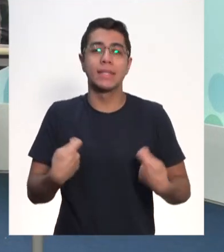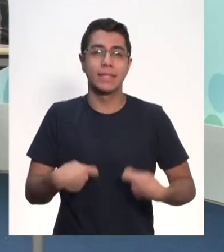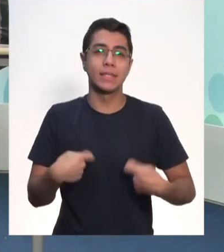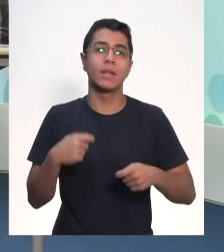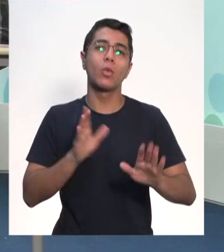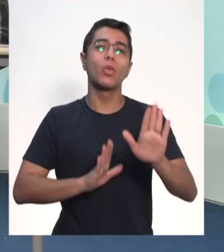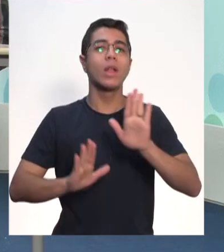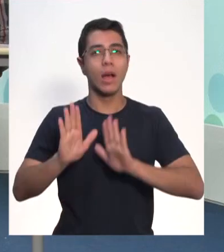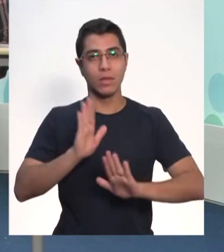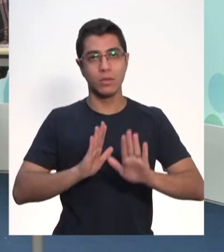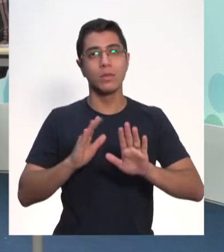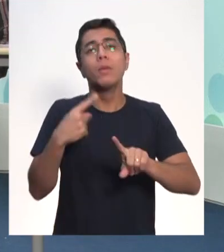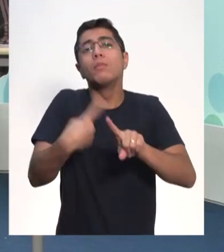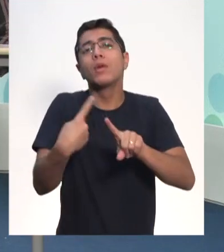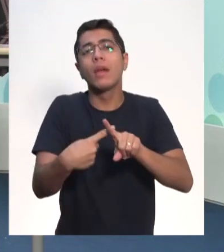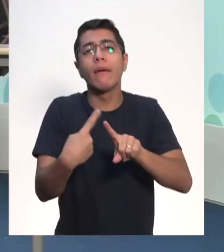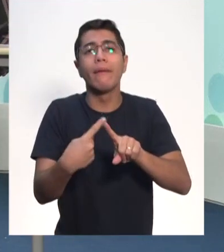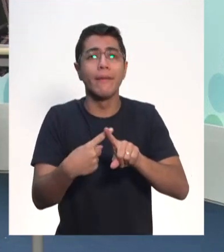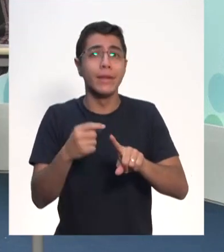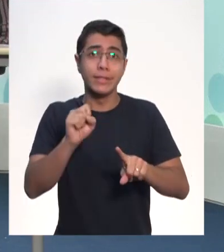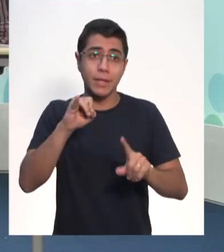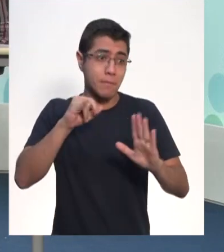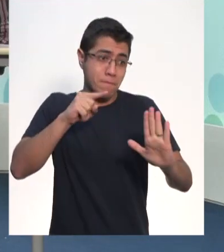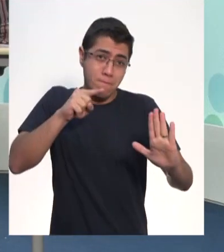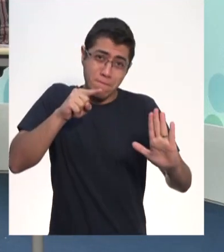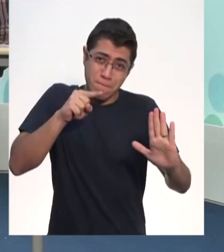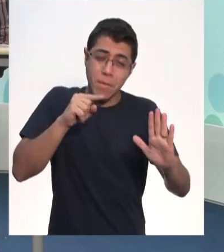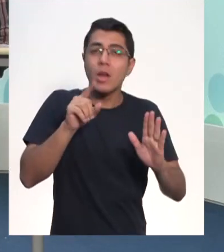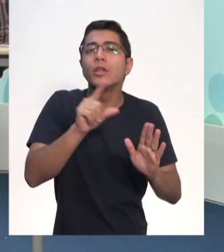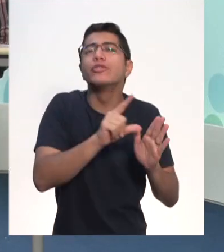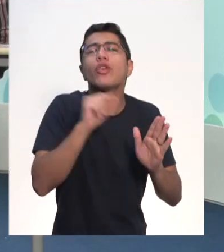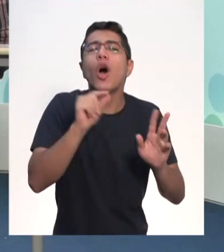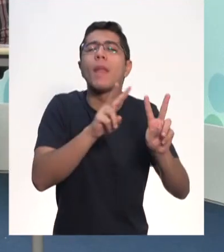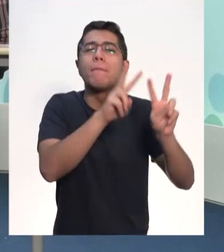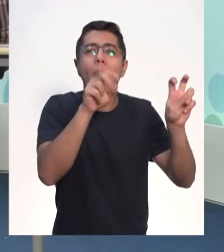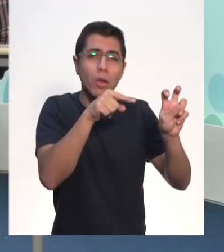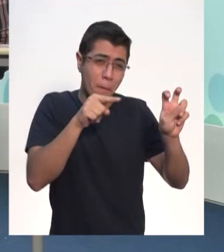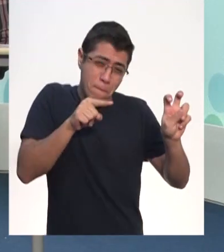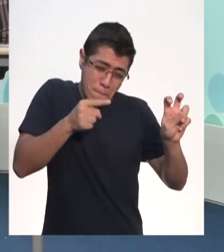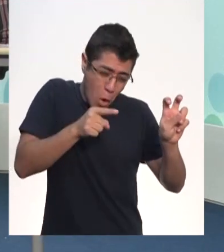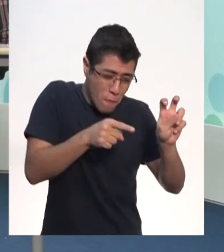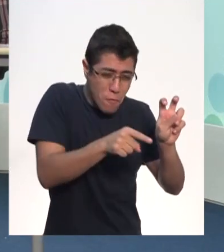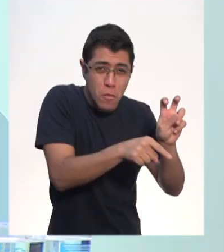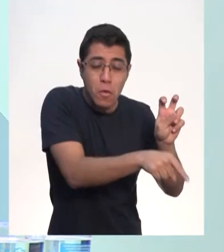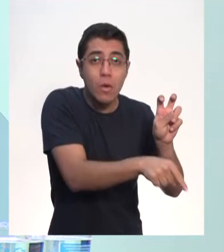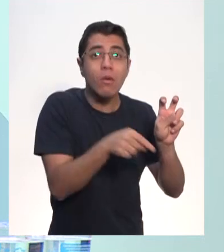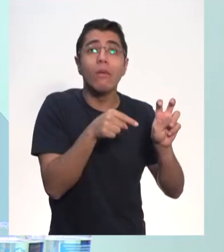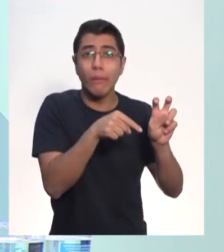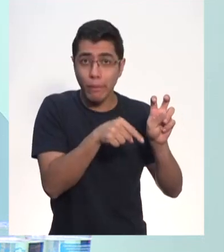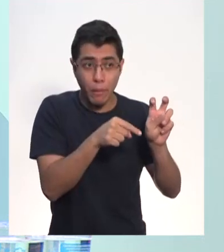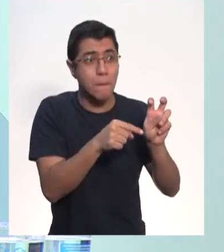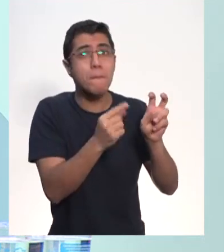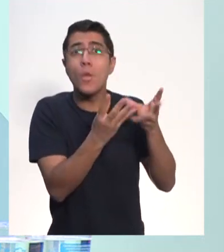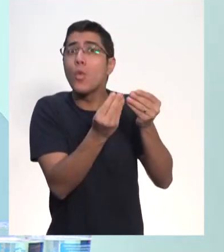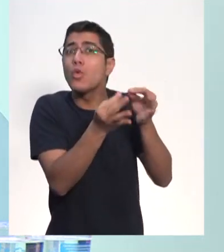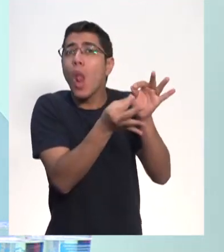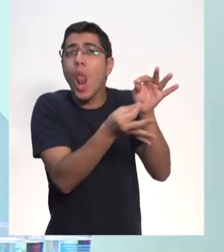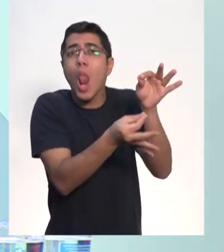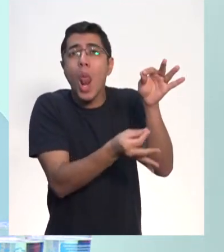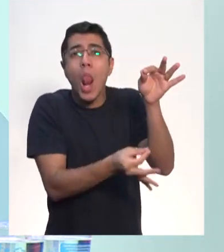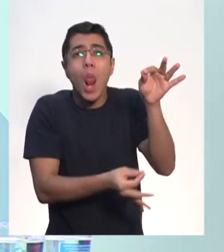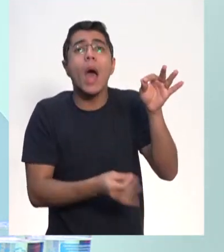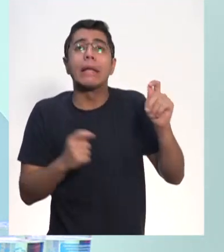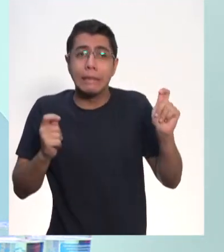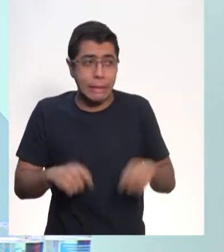mergulhar, né, se a gente mergulhar muito, aprofundar muito, uma pauta ali, às vezes, pode virar pauta de 2, 3 semanas. Então, tem toda essa questão de gestão